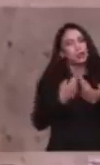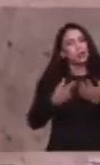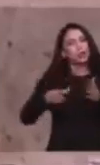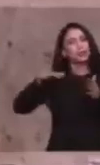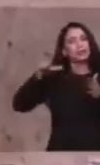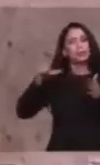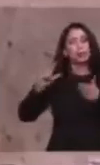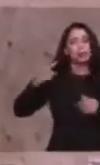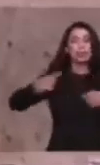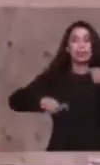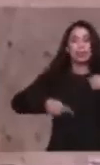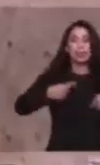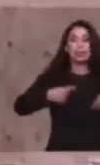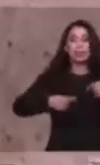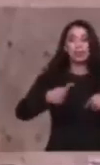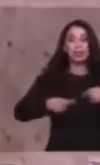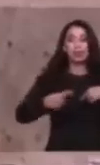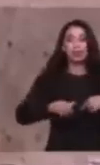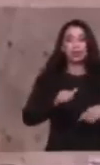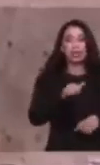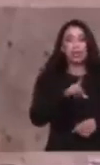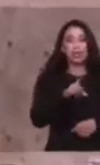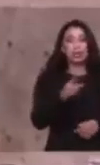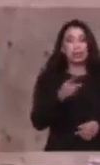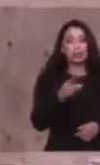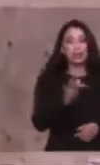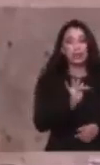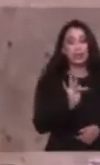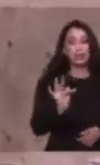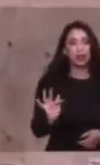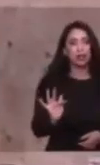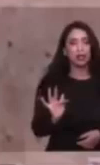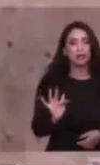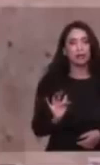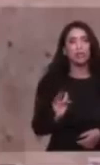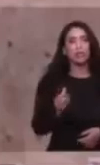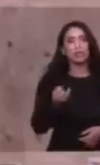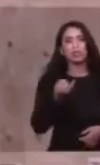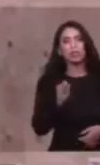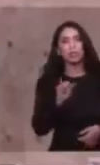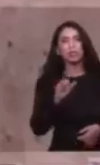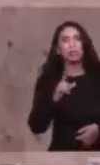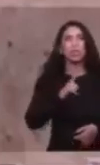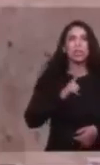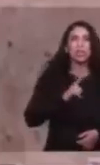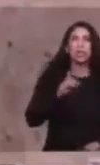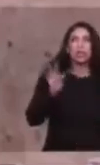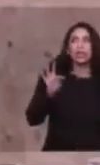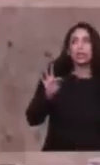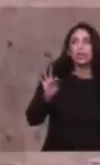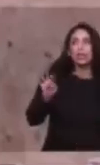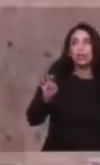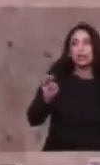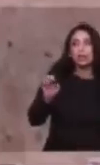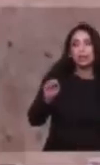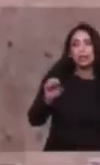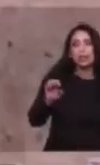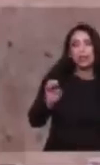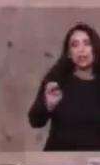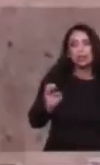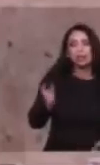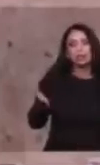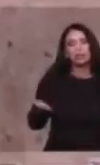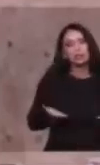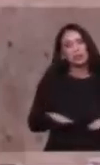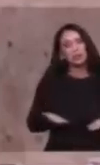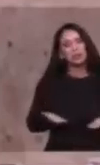esse debate nas ações de controle concentrado, estipulamos ou não tese, ainda não estava suficientemente